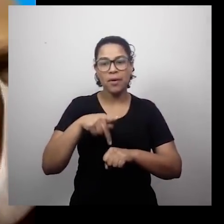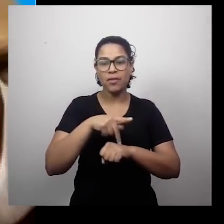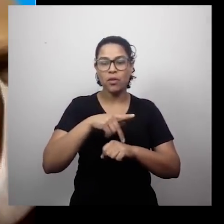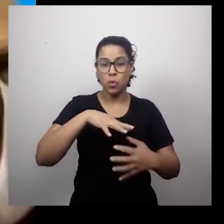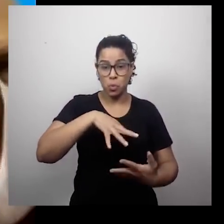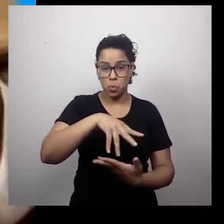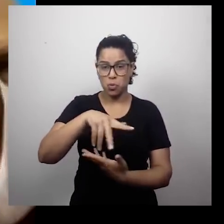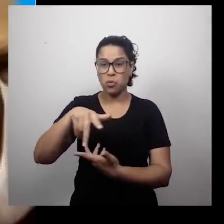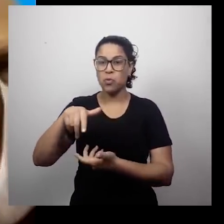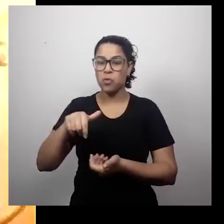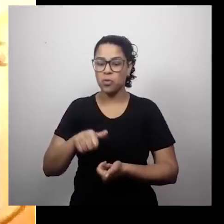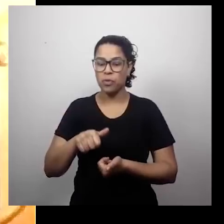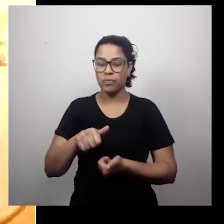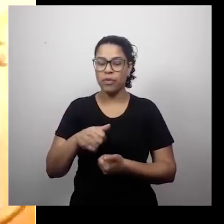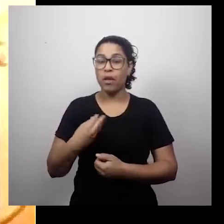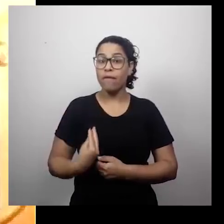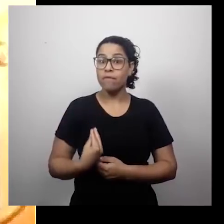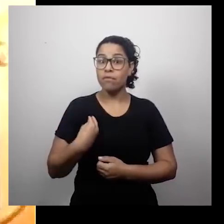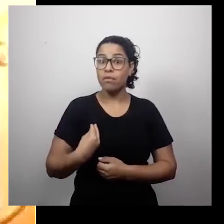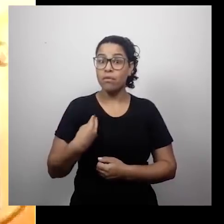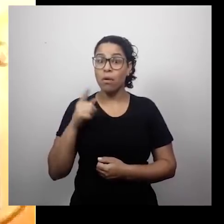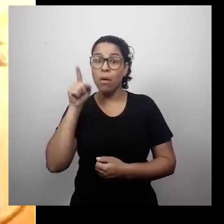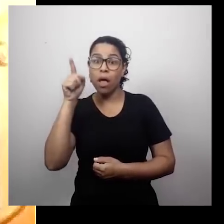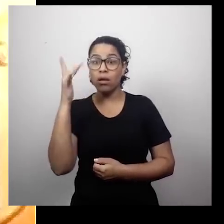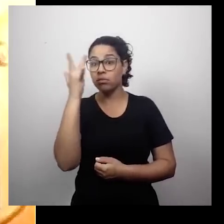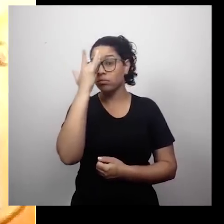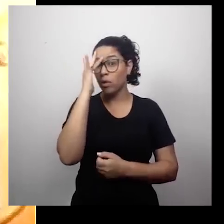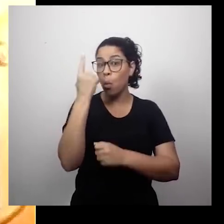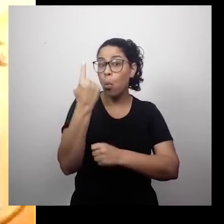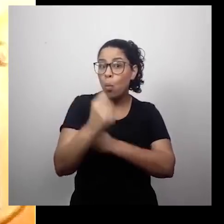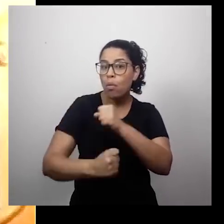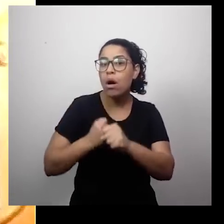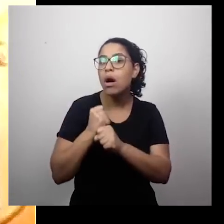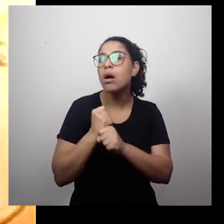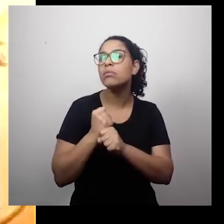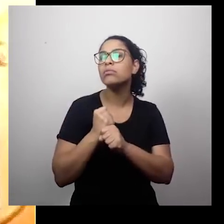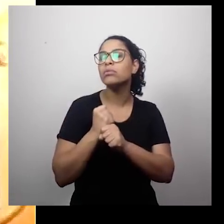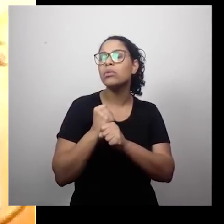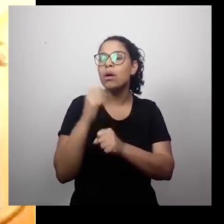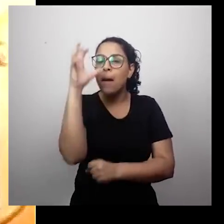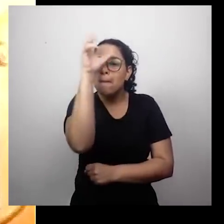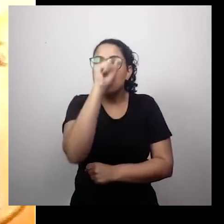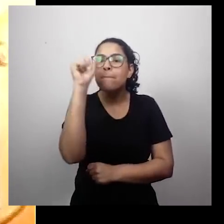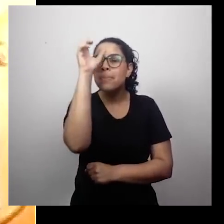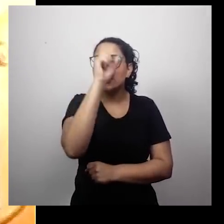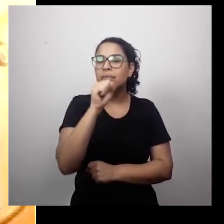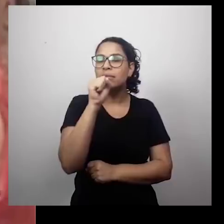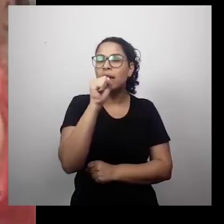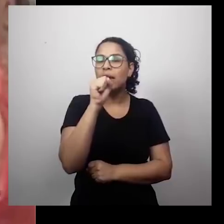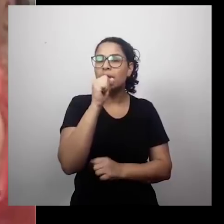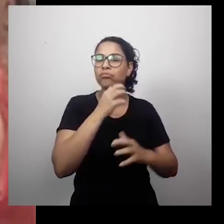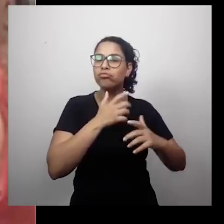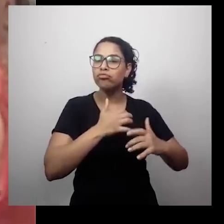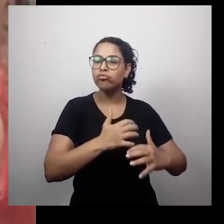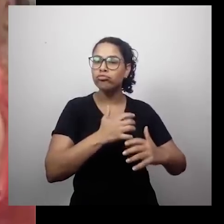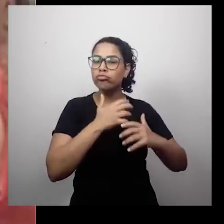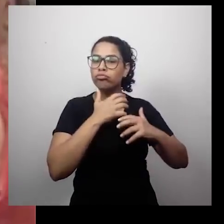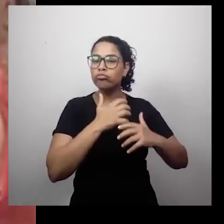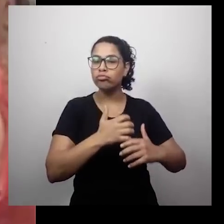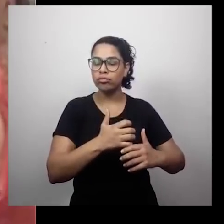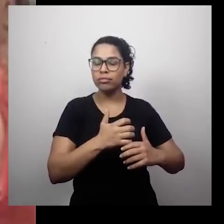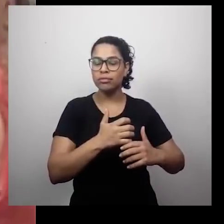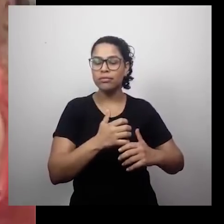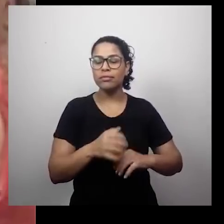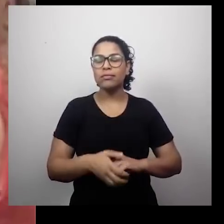the world. Ele viveu na Índia durante um ano todinho, se dedicando aos estudos musicais.